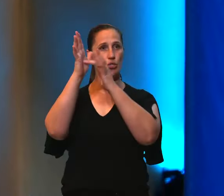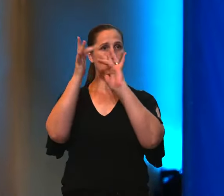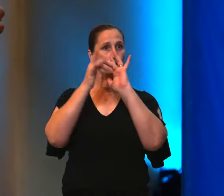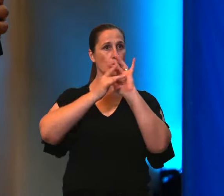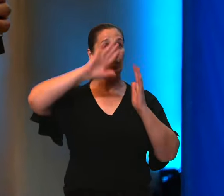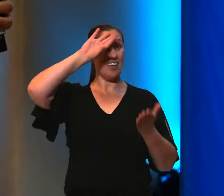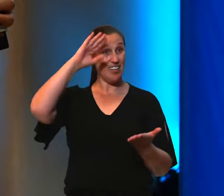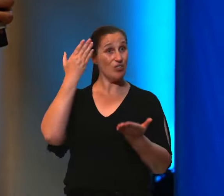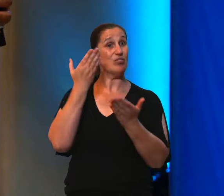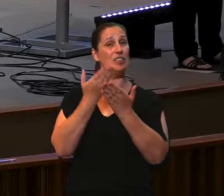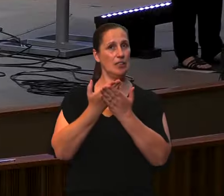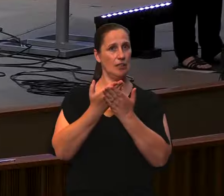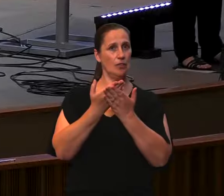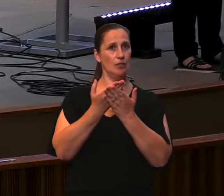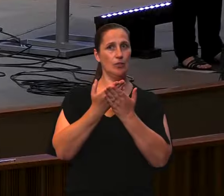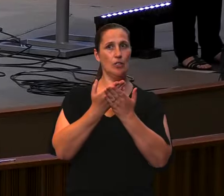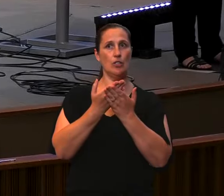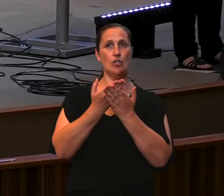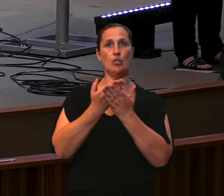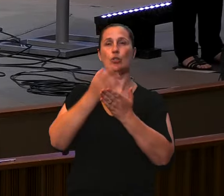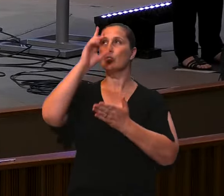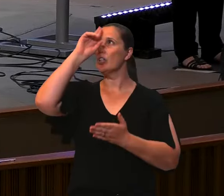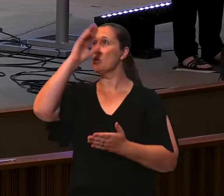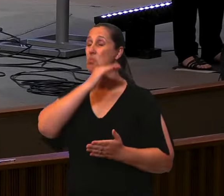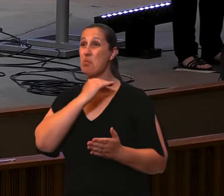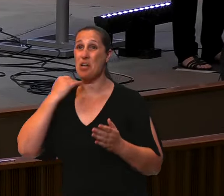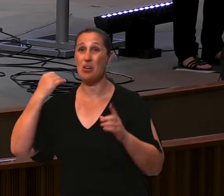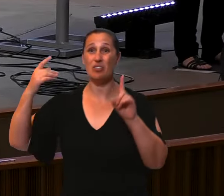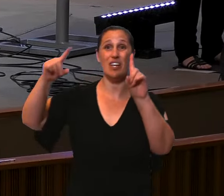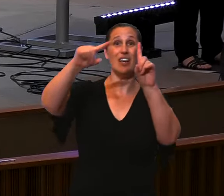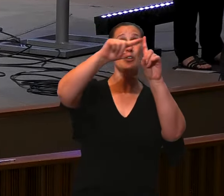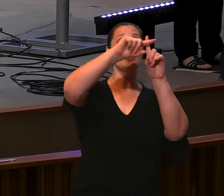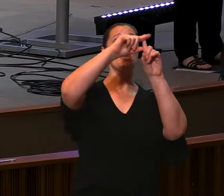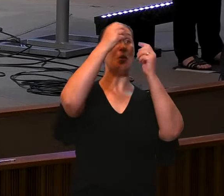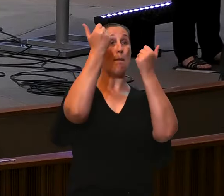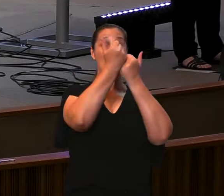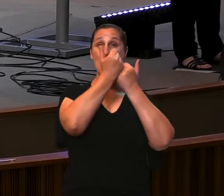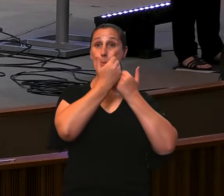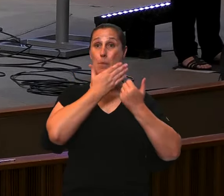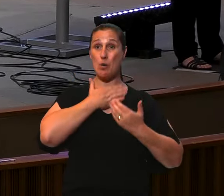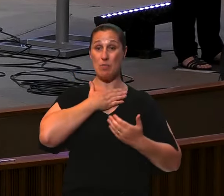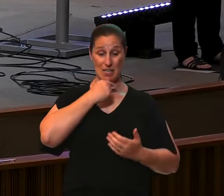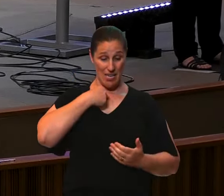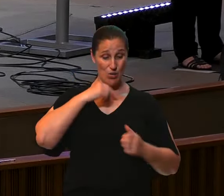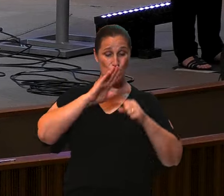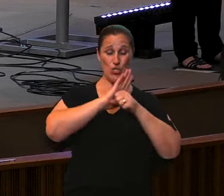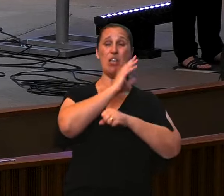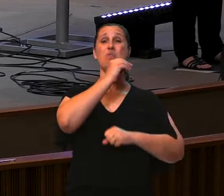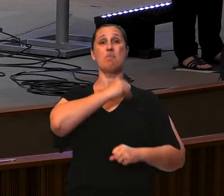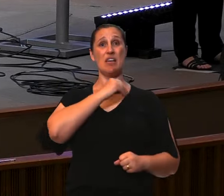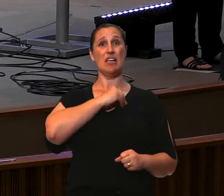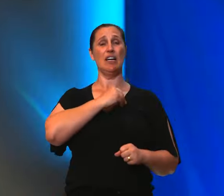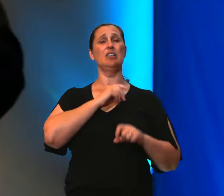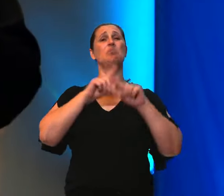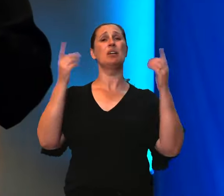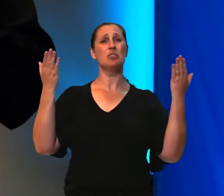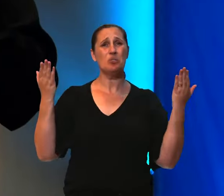eu creio que o senhor morreu na cruz por mim eu sou pecador mas hoje